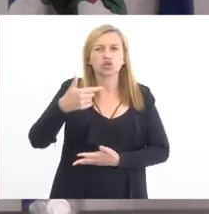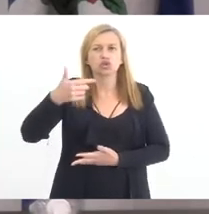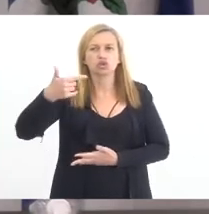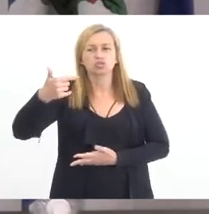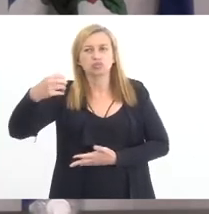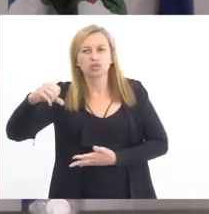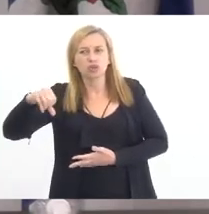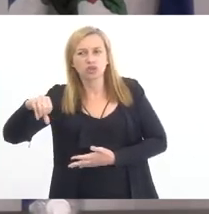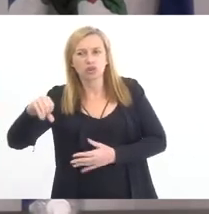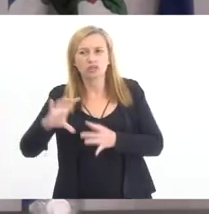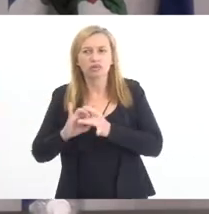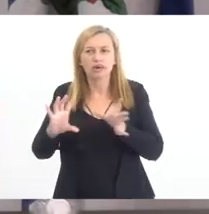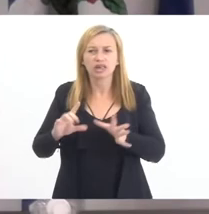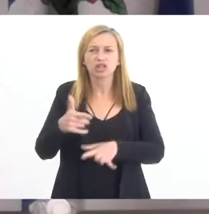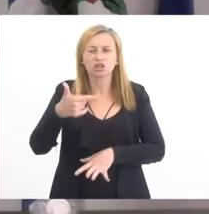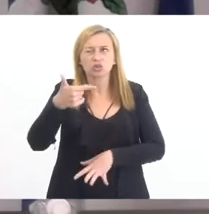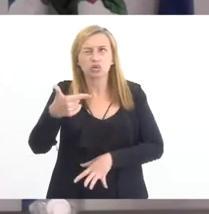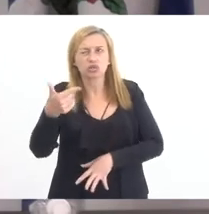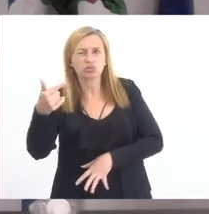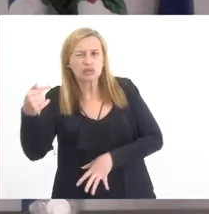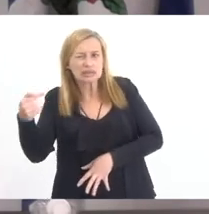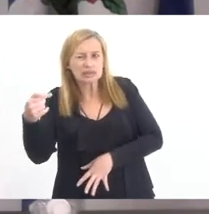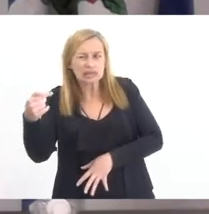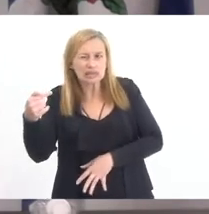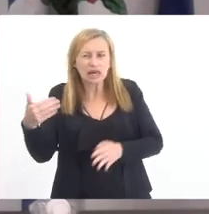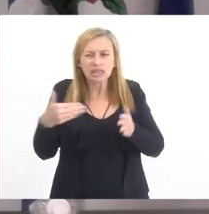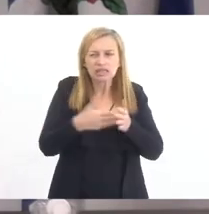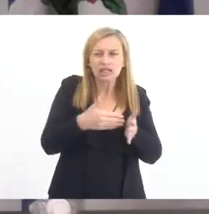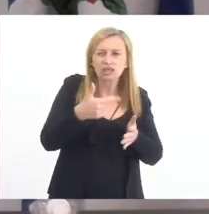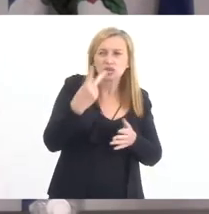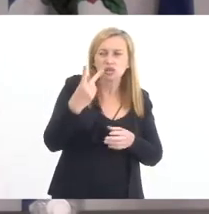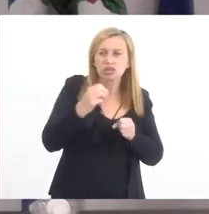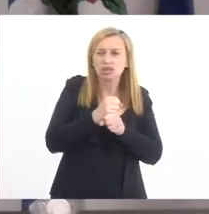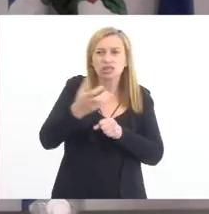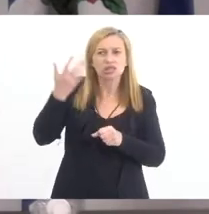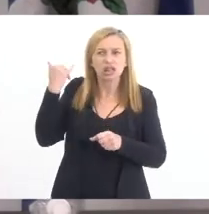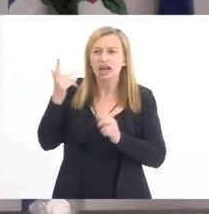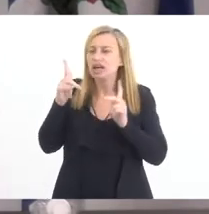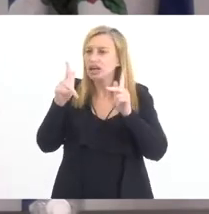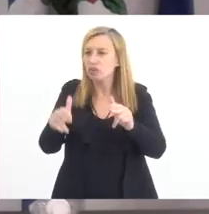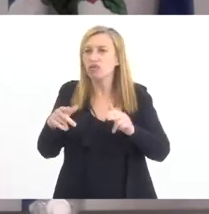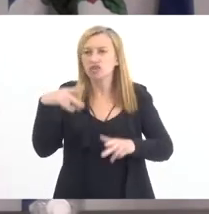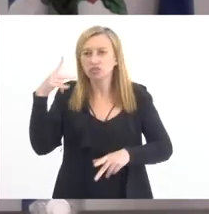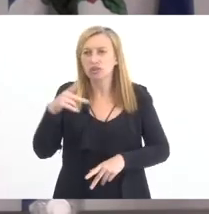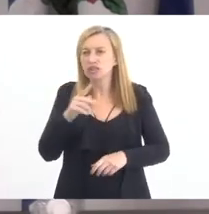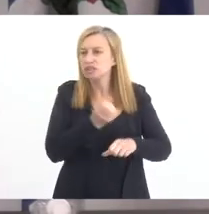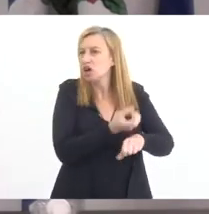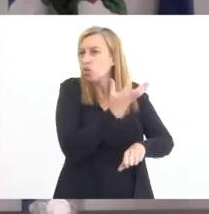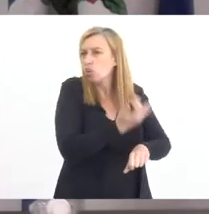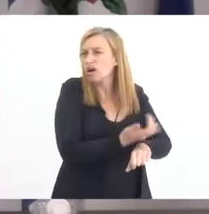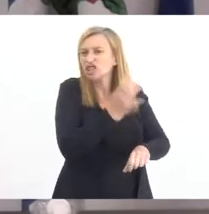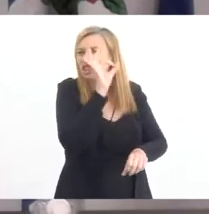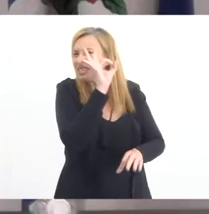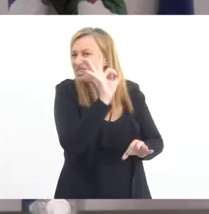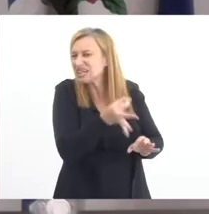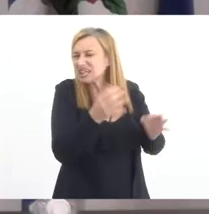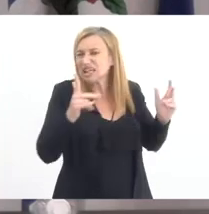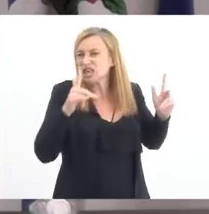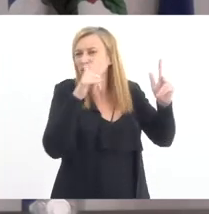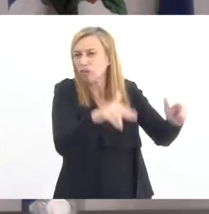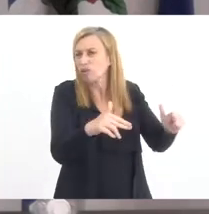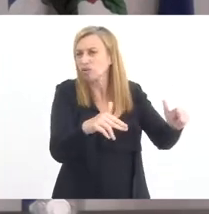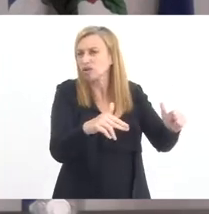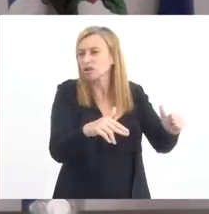2009 foi a autonomia, desde 2007 até 2 anos atrás, era o mesmo vestibular da UERJ, exatamente o mesmo